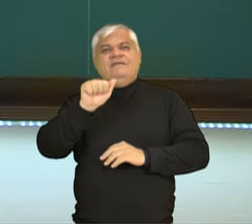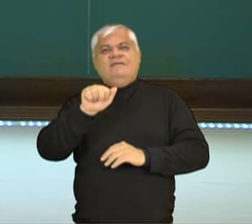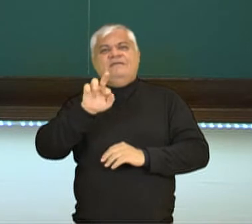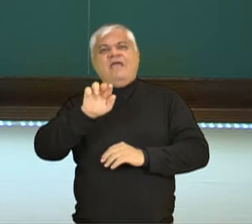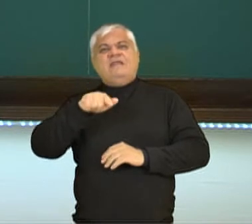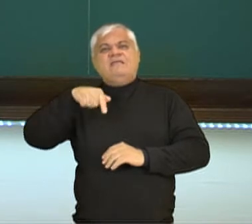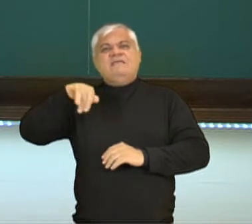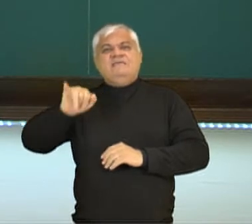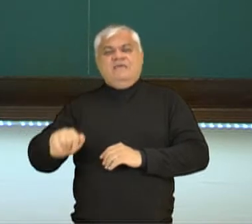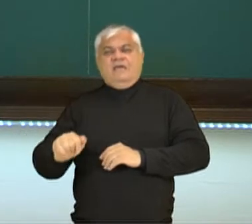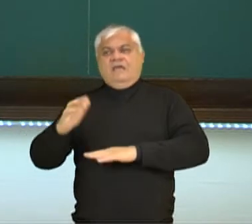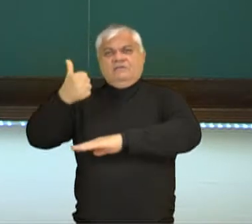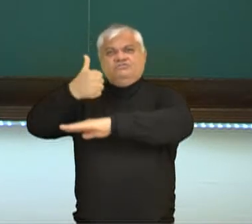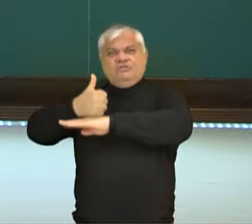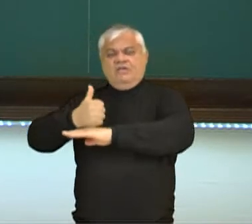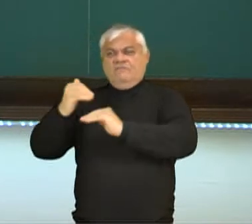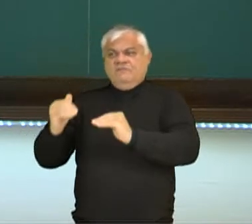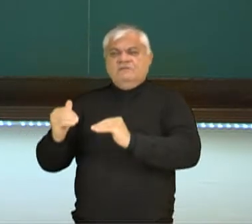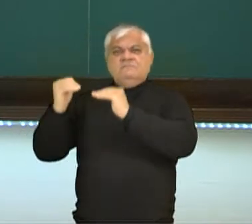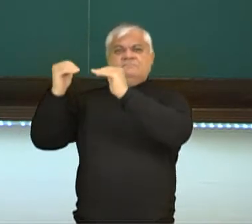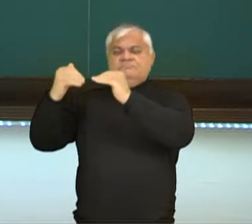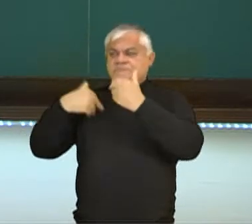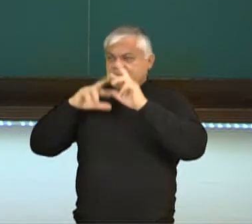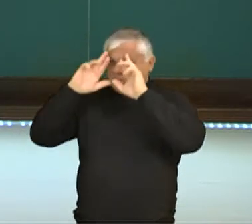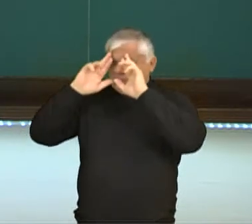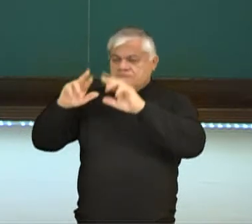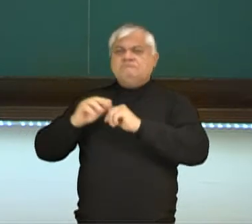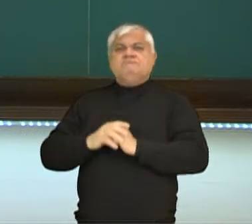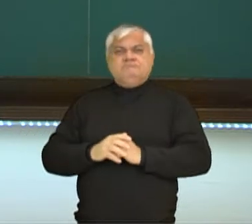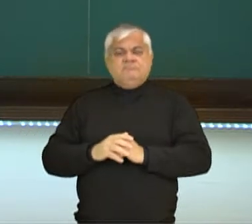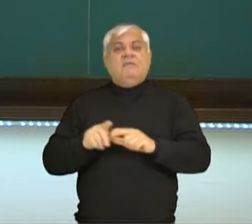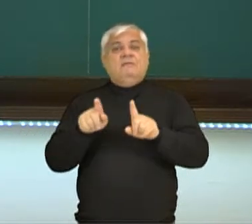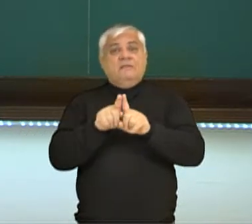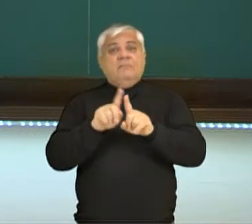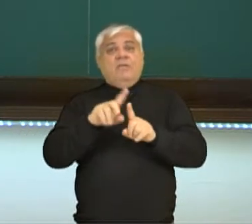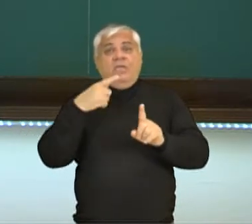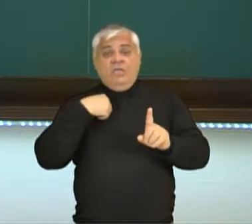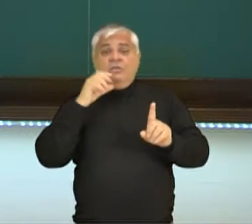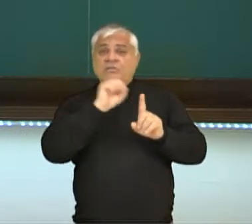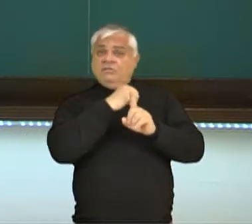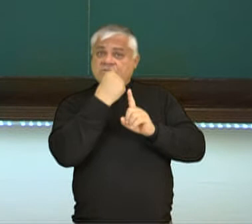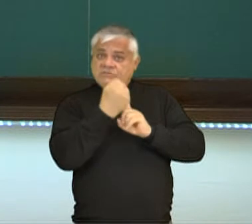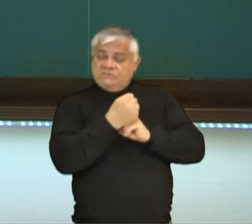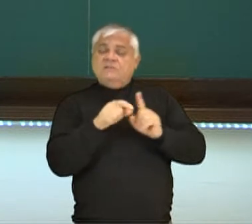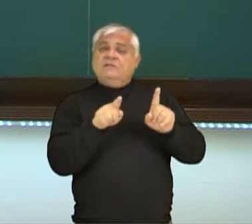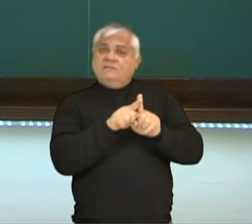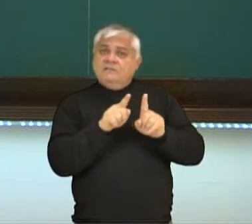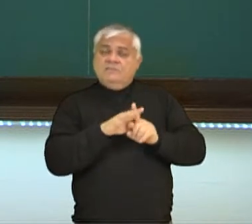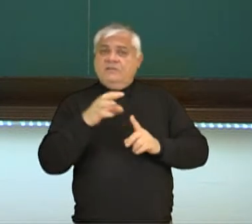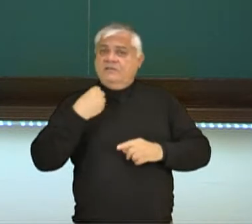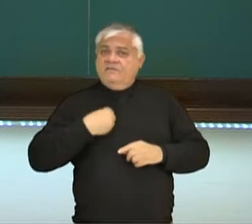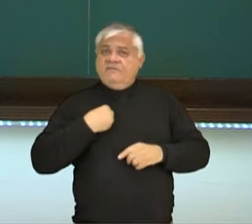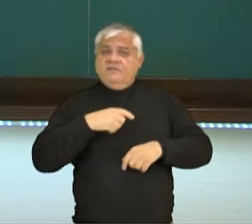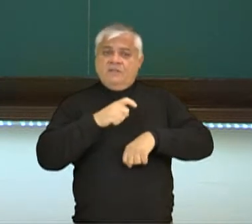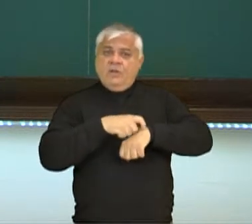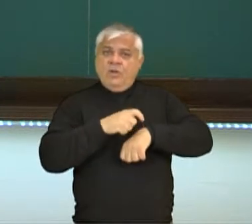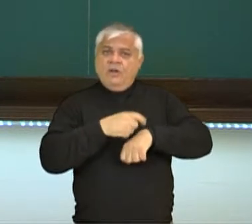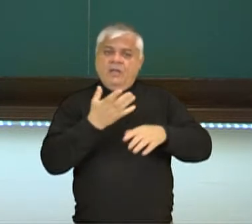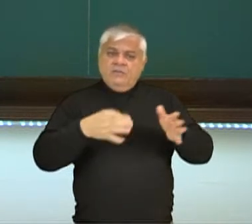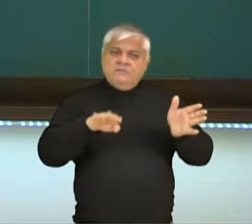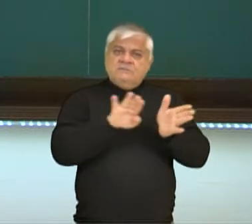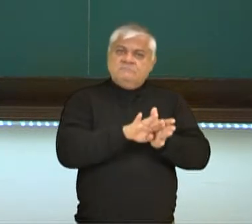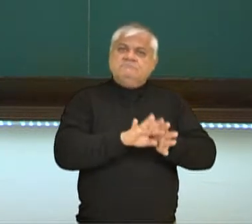né, elogiados na sociedade que você pode ter, é o teu comportamento do dia a dia, né, chegar no horário na aula,